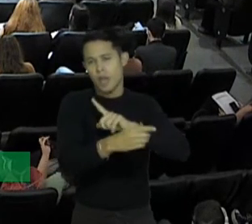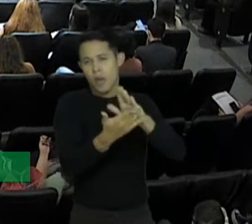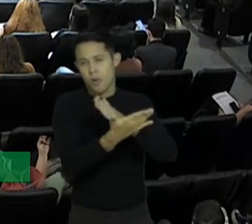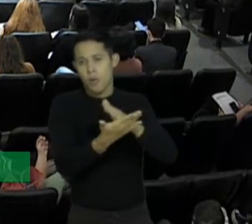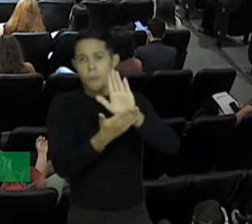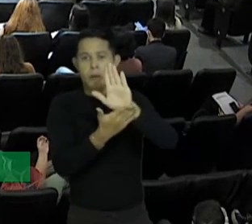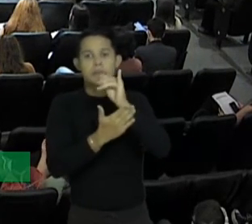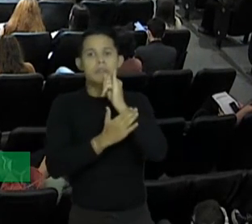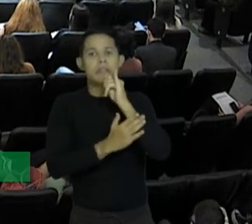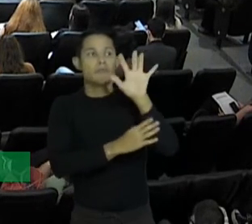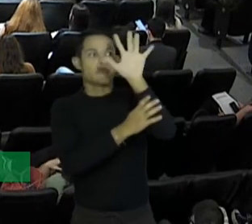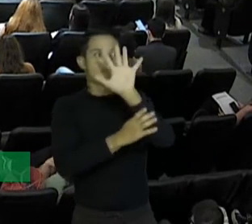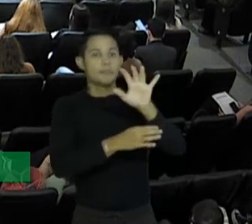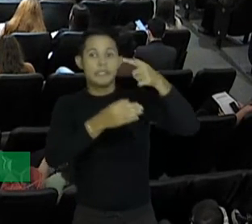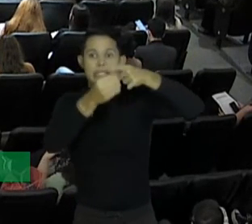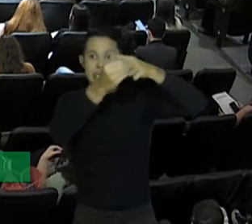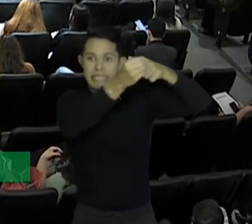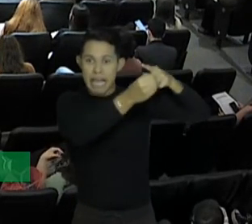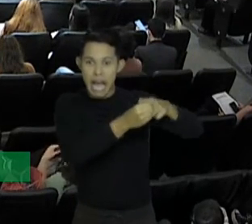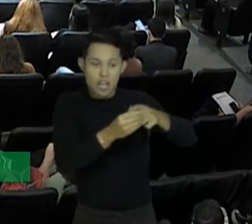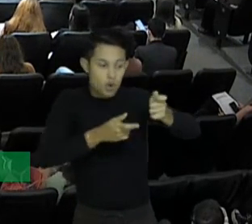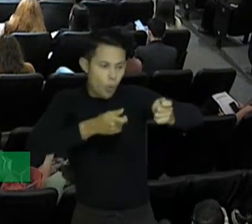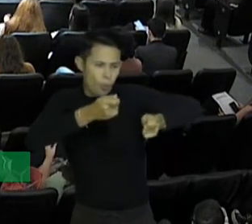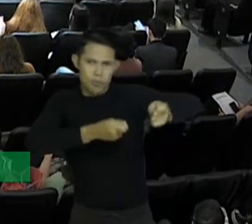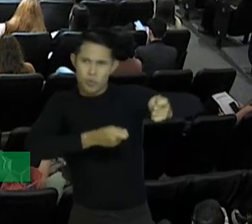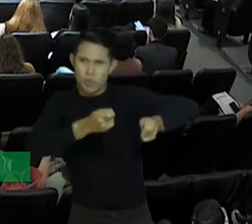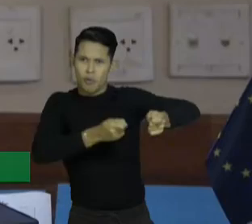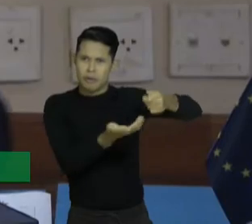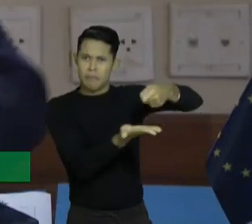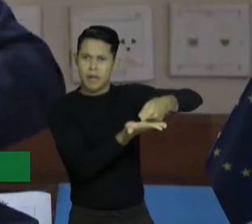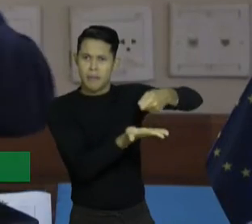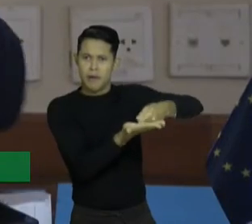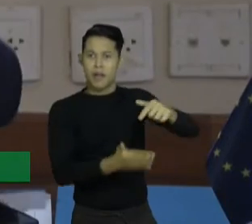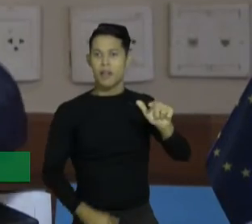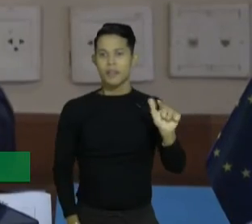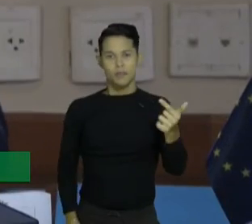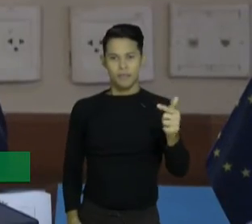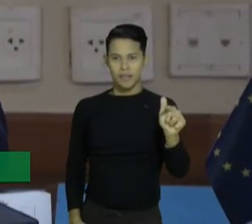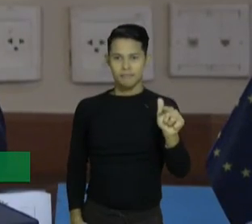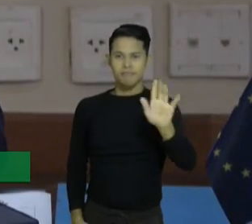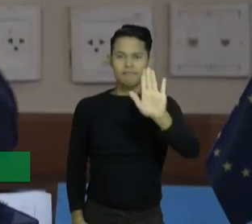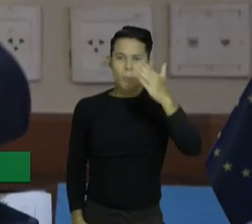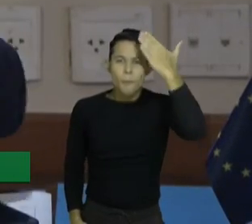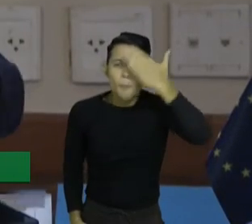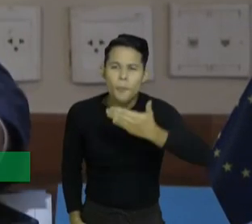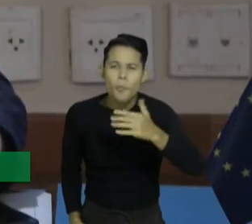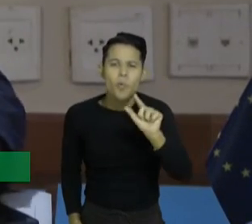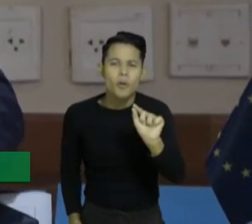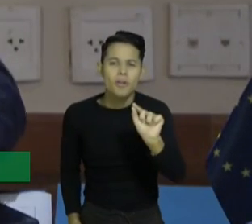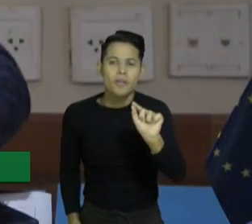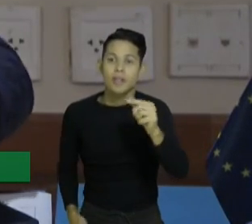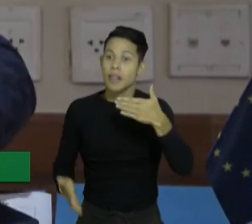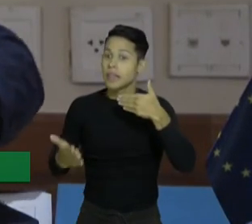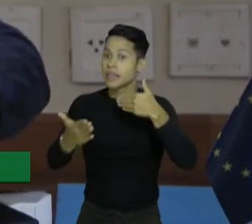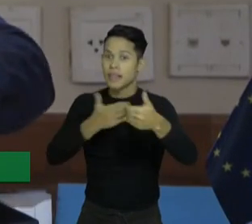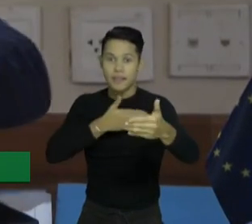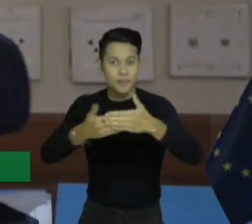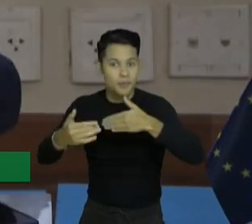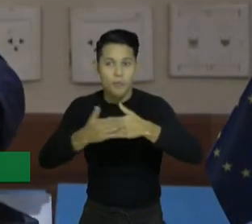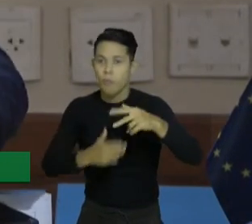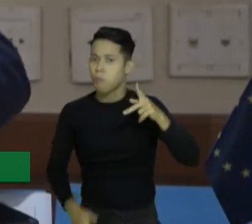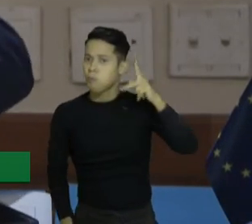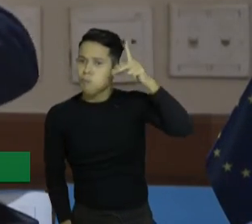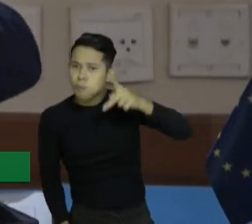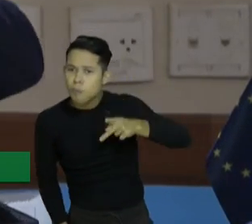tem nenhuma espécie mais de controle isso mostra o quê Isso mostra que independente da política independente dos